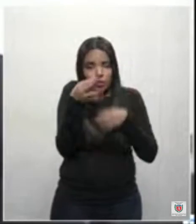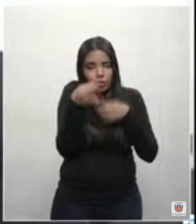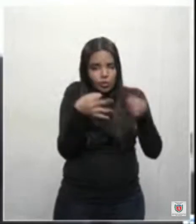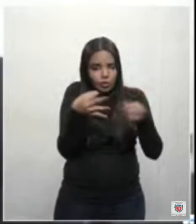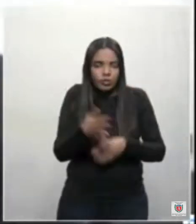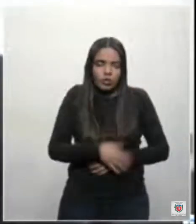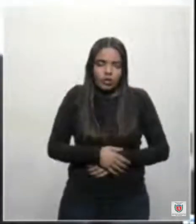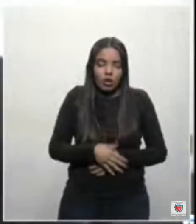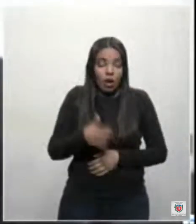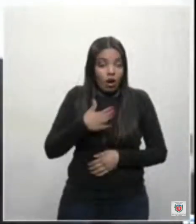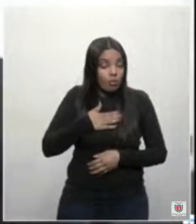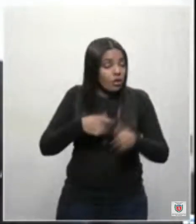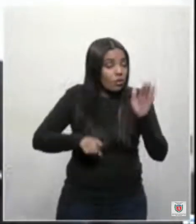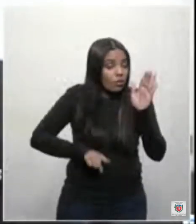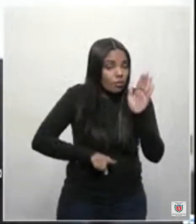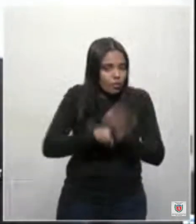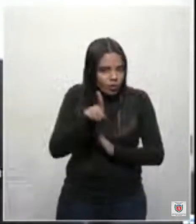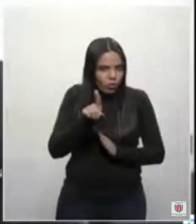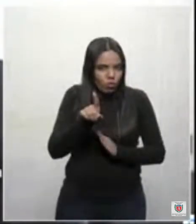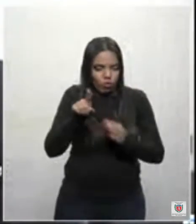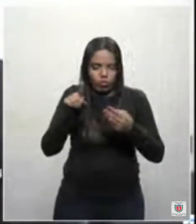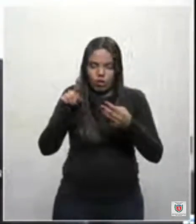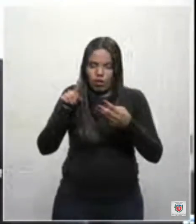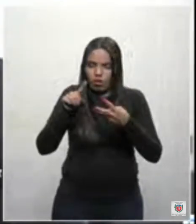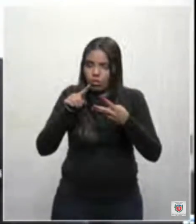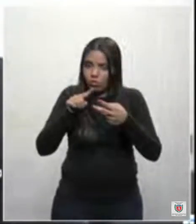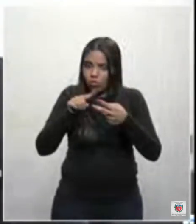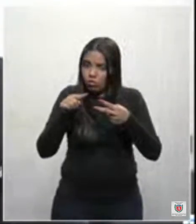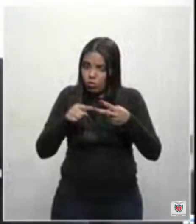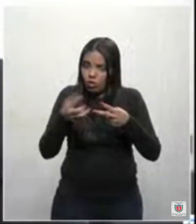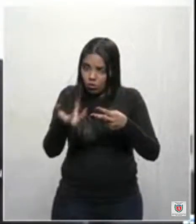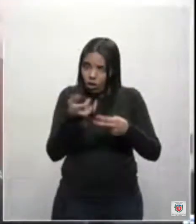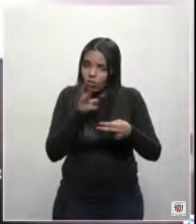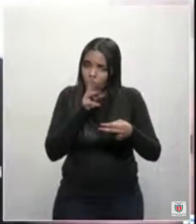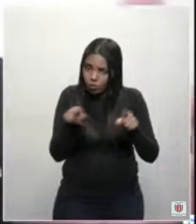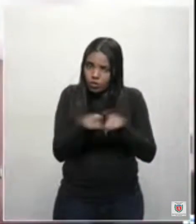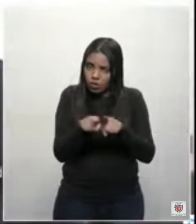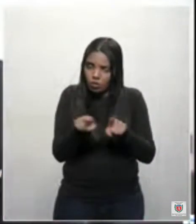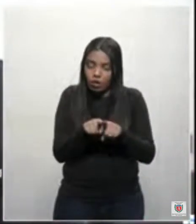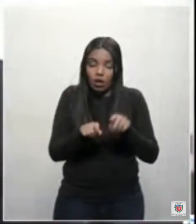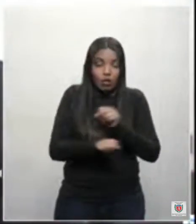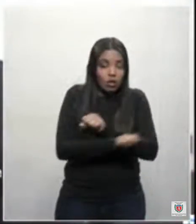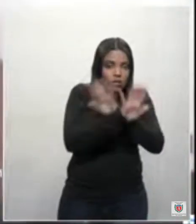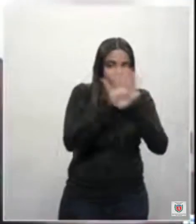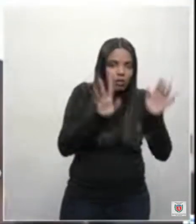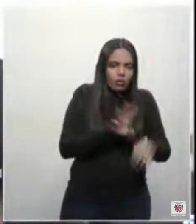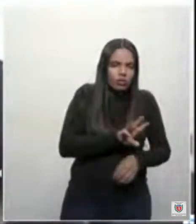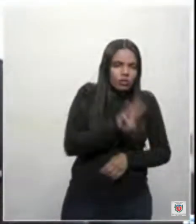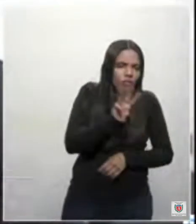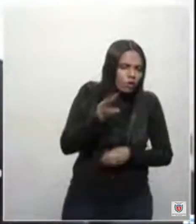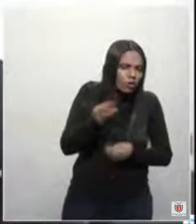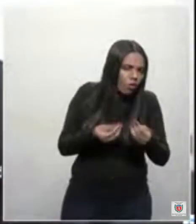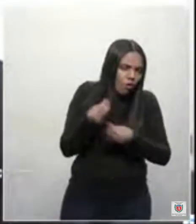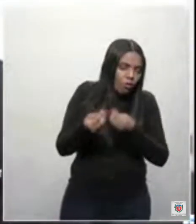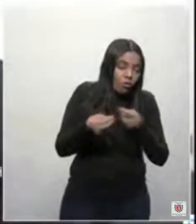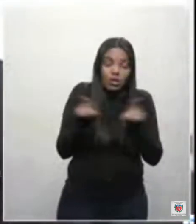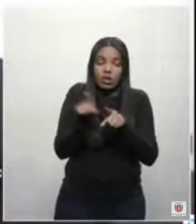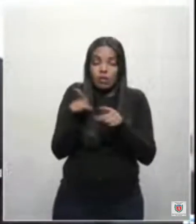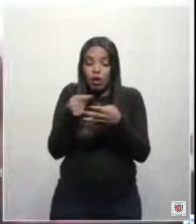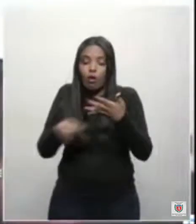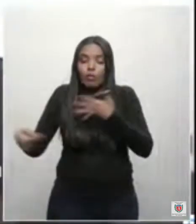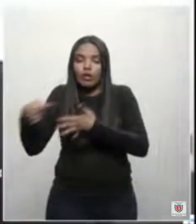posições. A minha pergunta, as duas outras partes, eu gostaria que o senhor respondesse para mim, quanto à transparência e contra o que priorizar nesse momento, questão